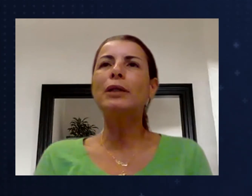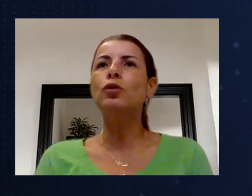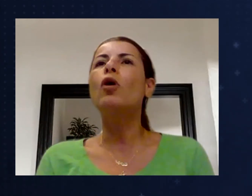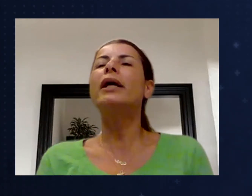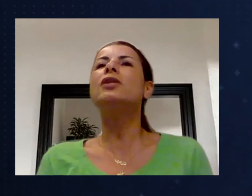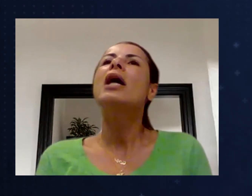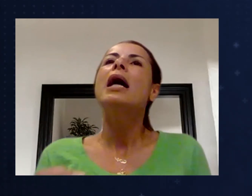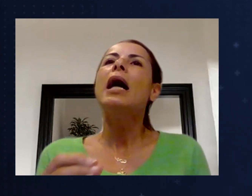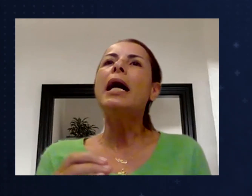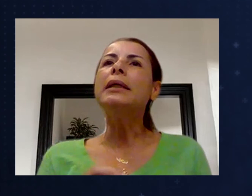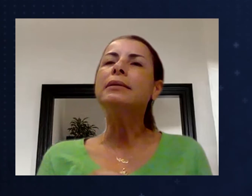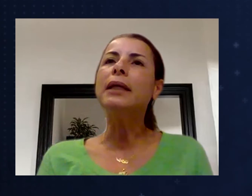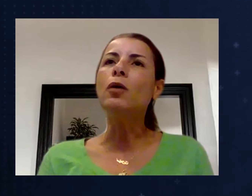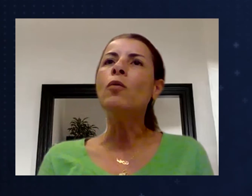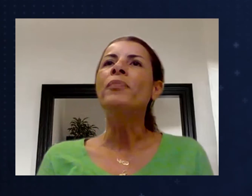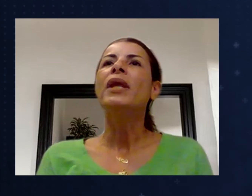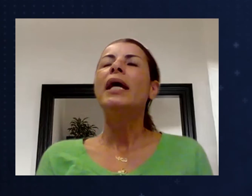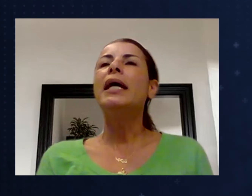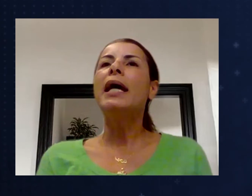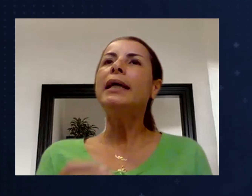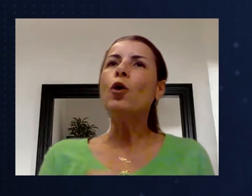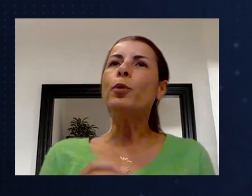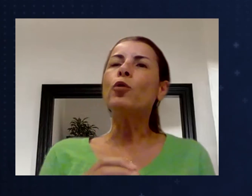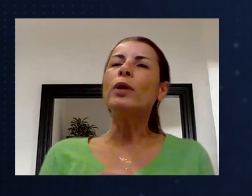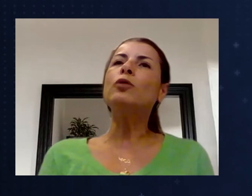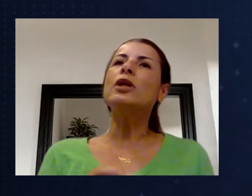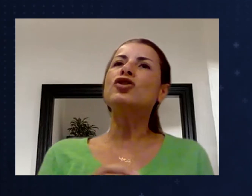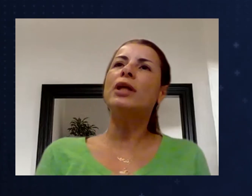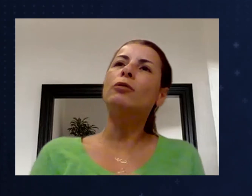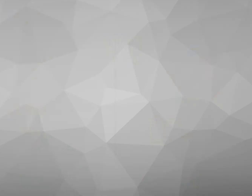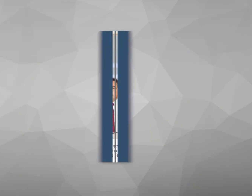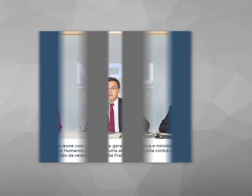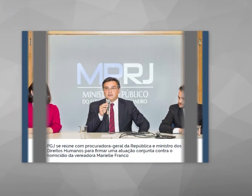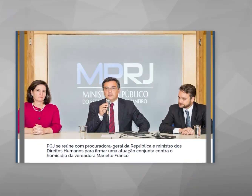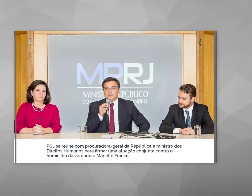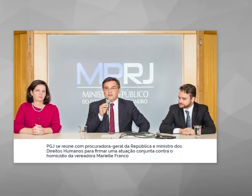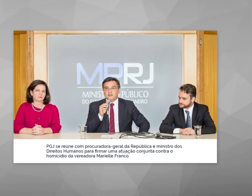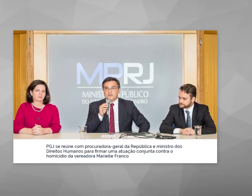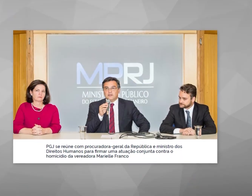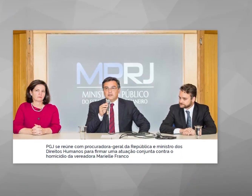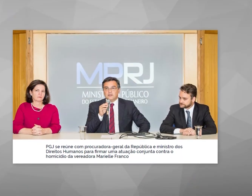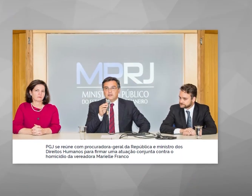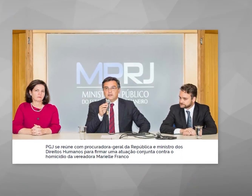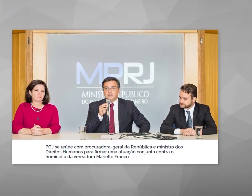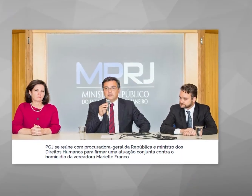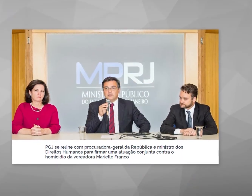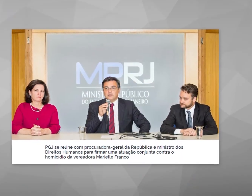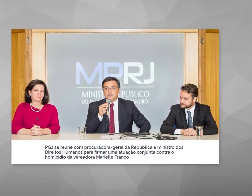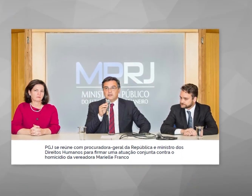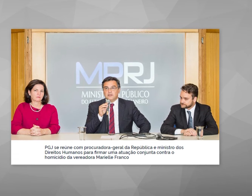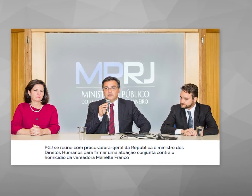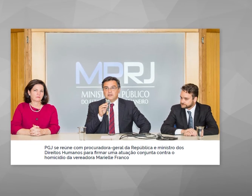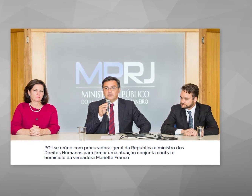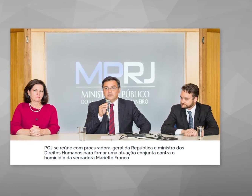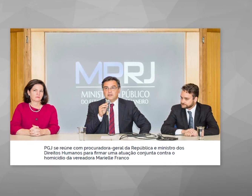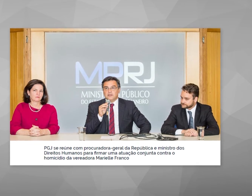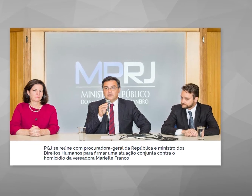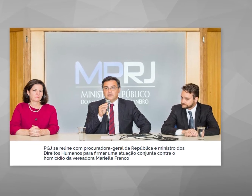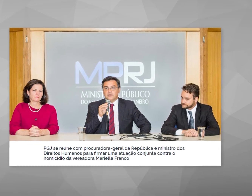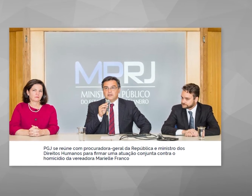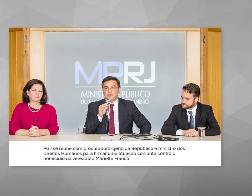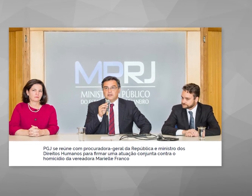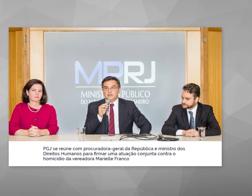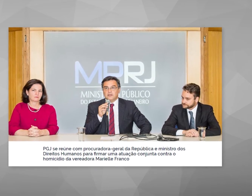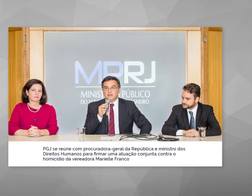de 24 horas, a então Procuradora-Geral da República veio ao Rio de Janeiro e